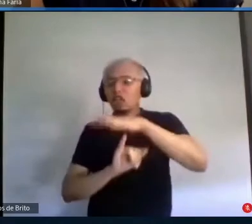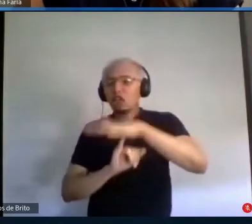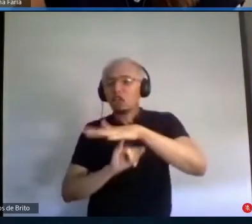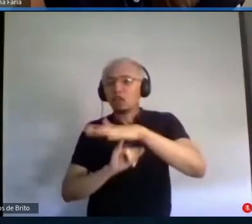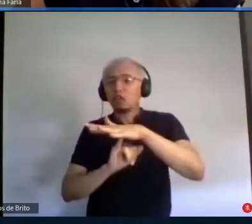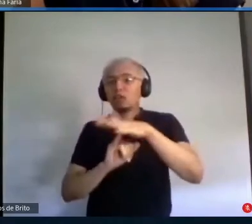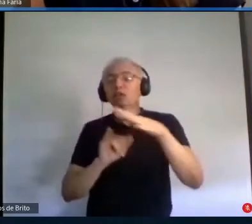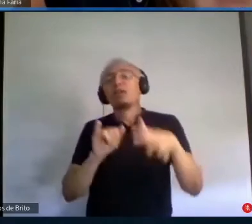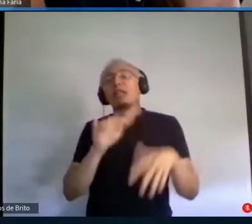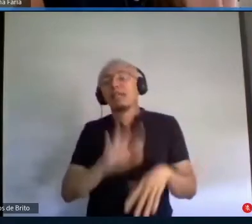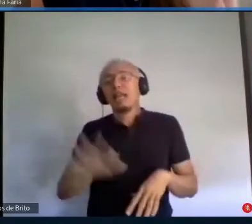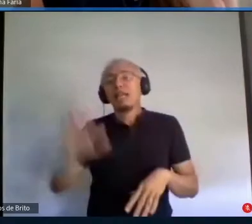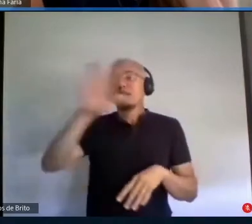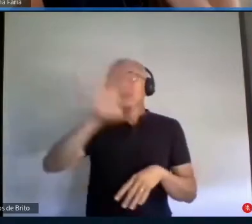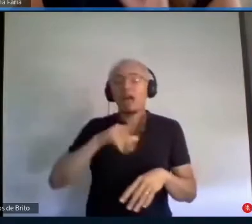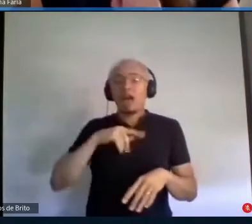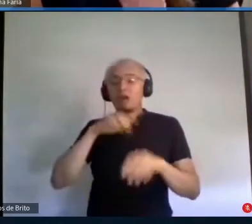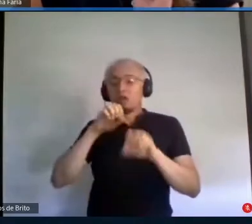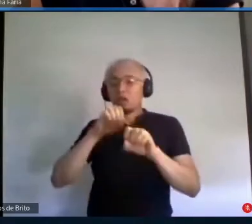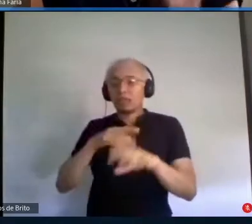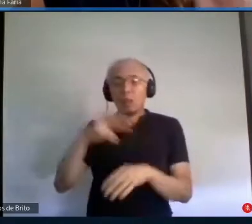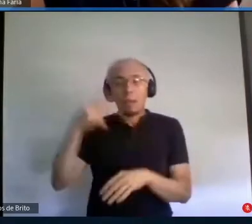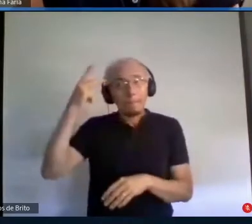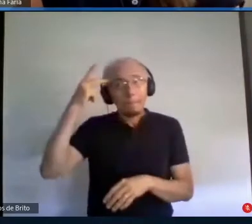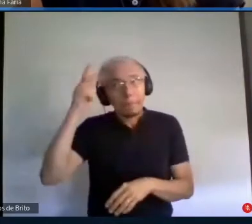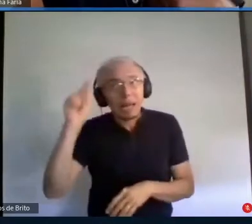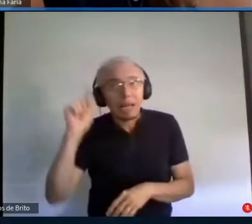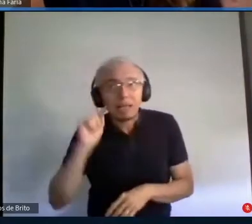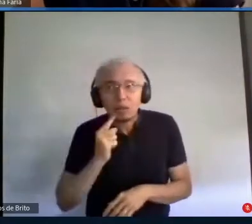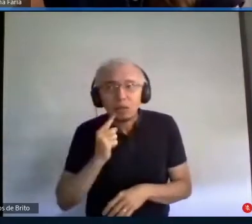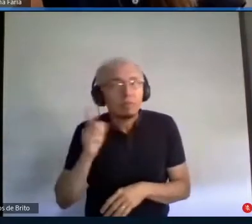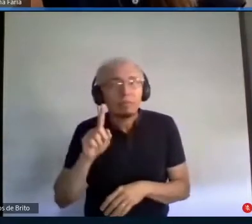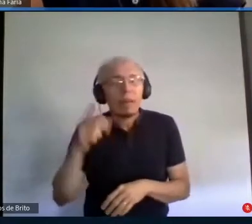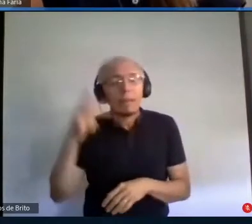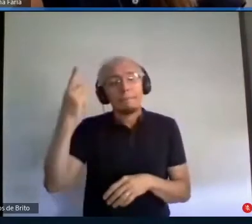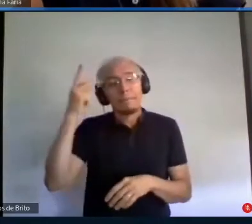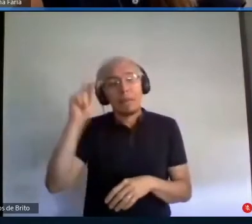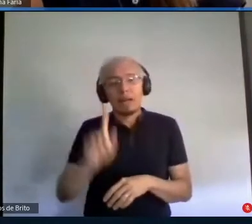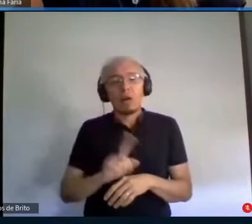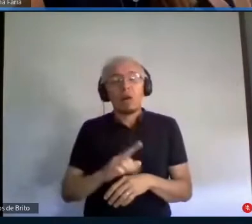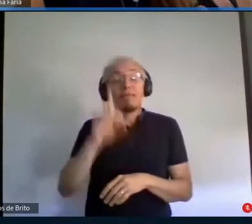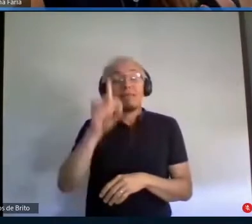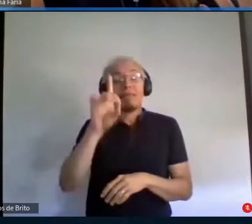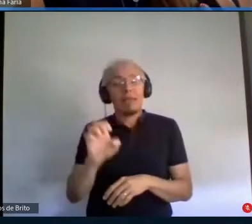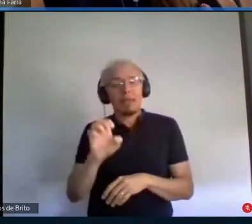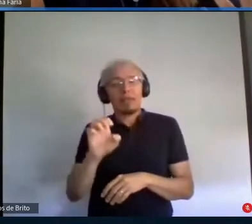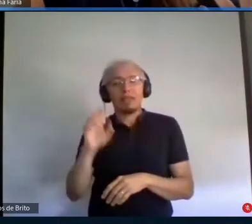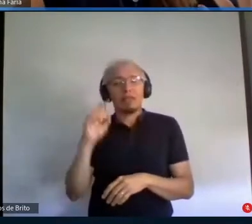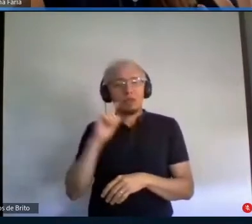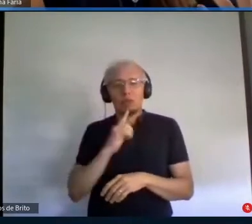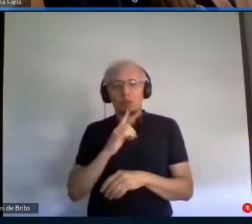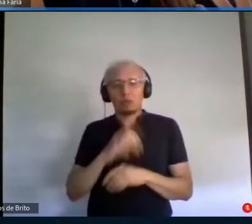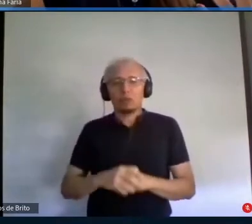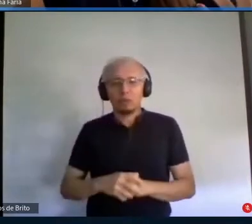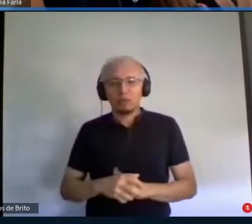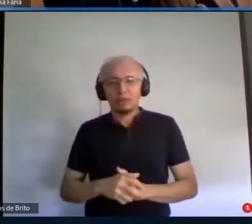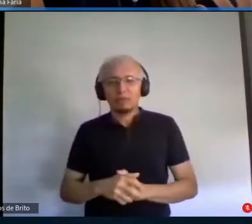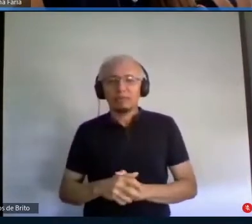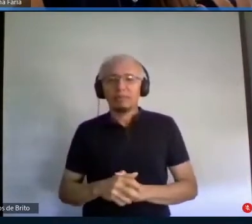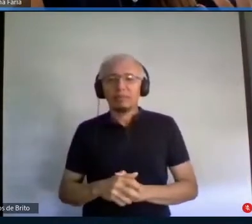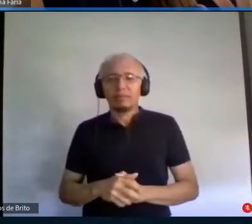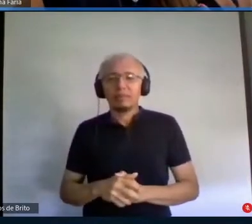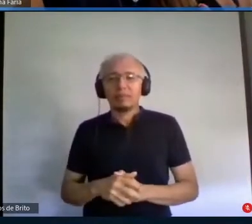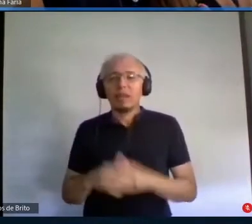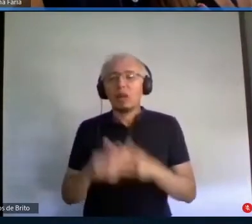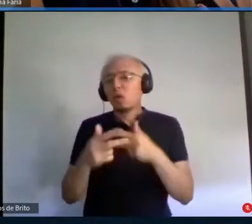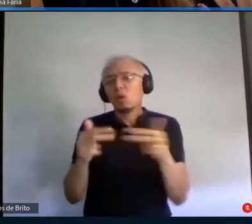de surdos. Então, detalhes nesse sentido para você verificar, né?